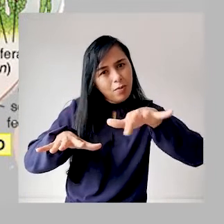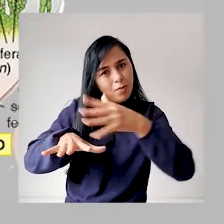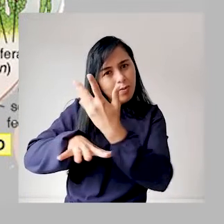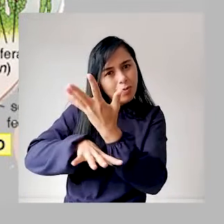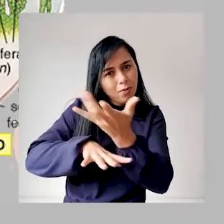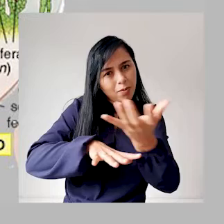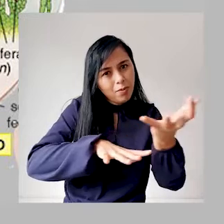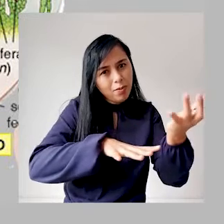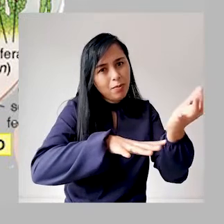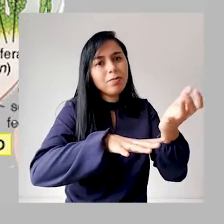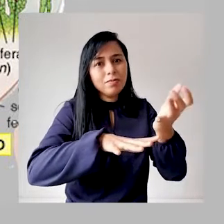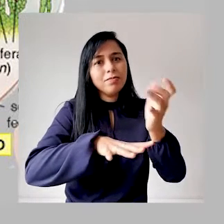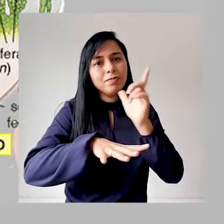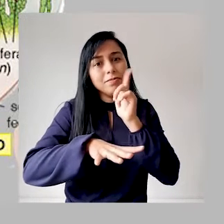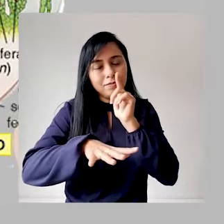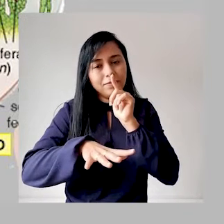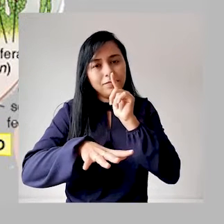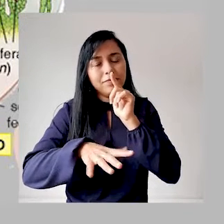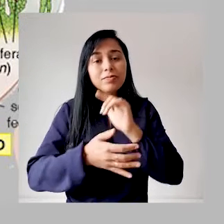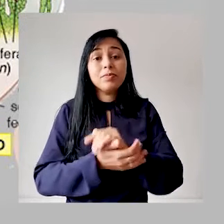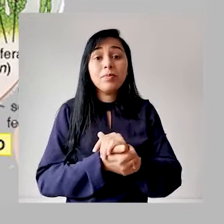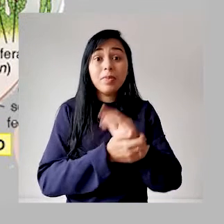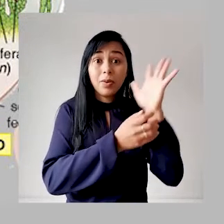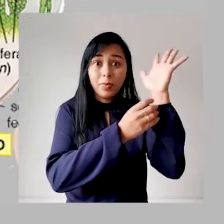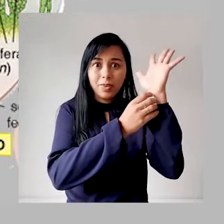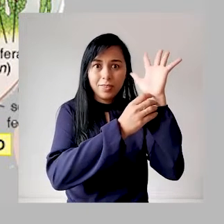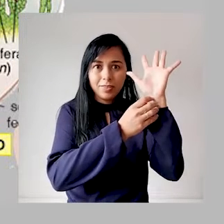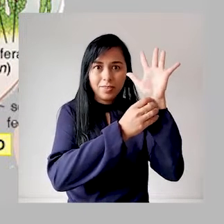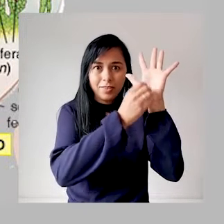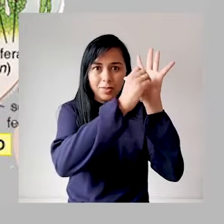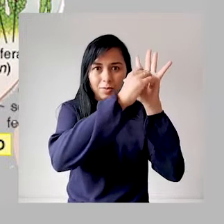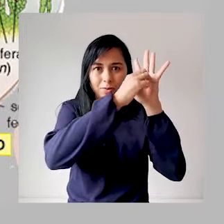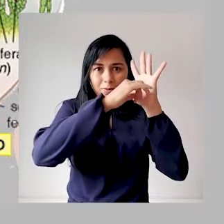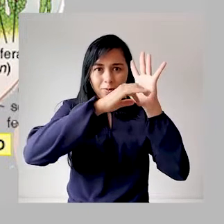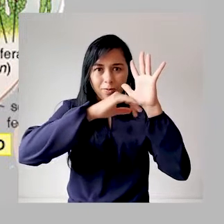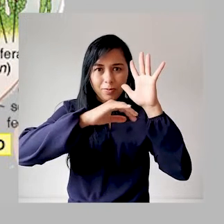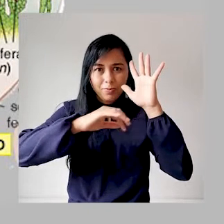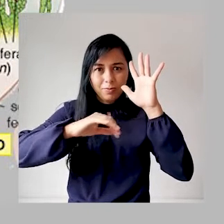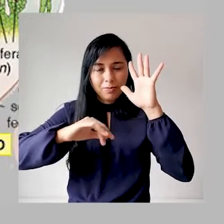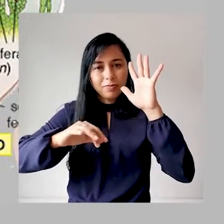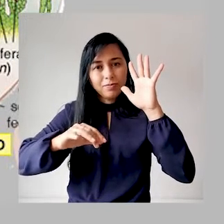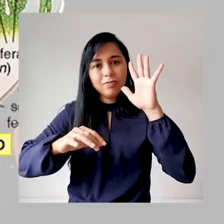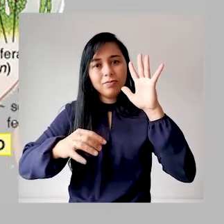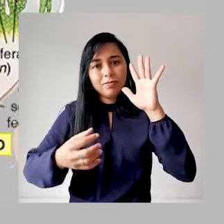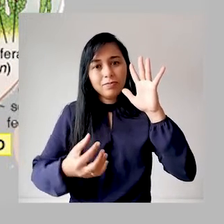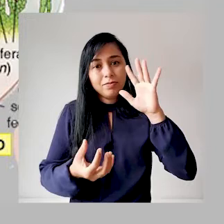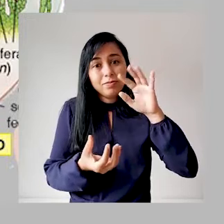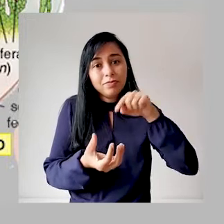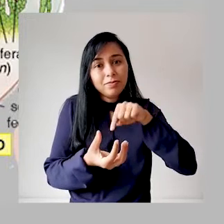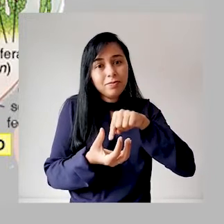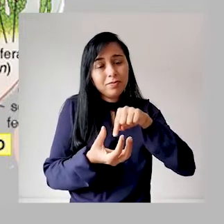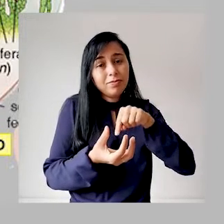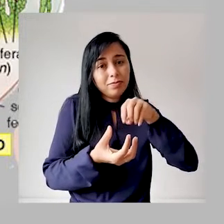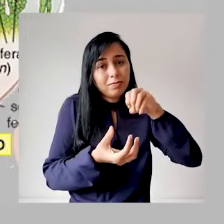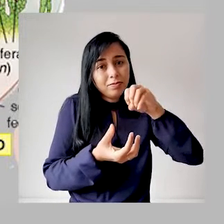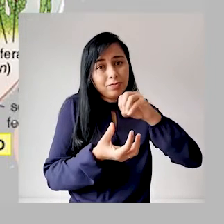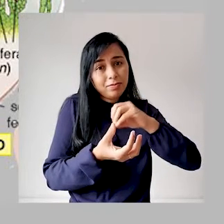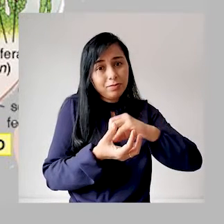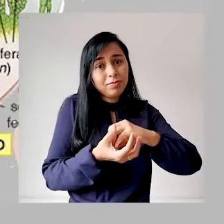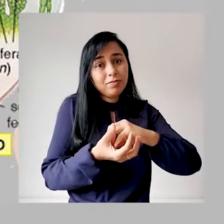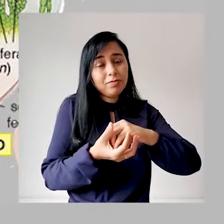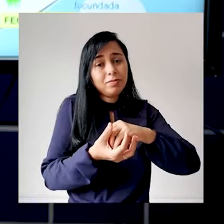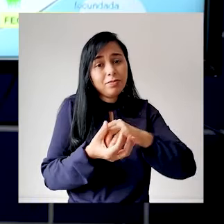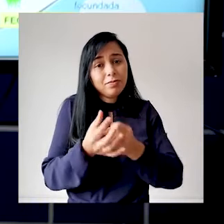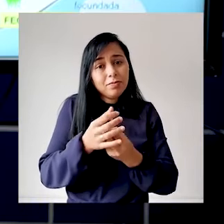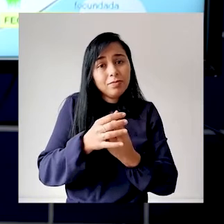esporos vão acabar germinando, formando uma outra estrutura chamada de